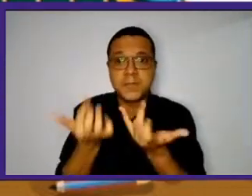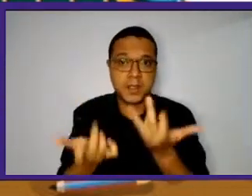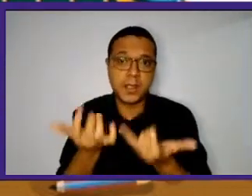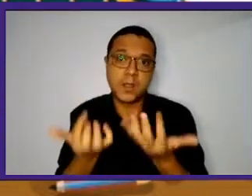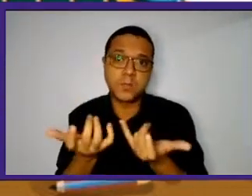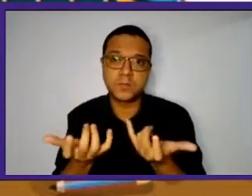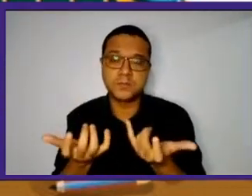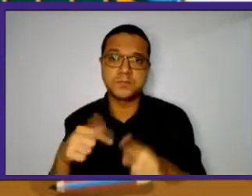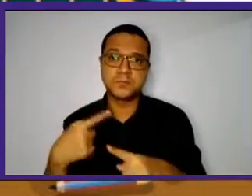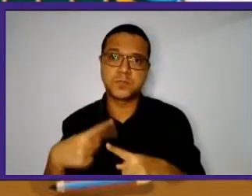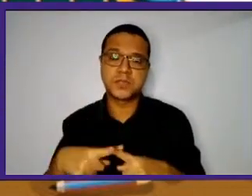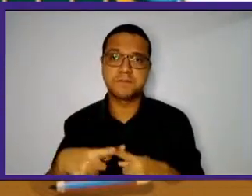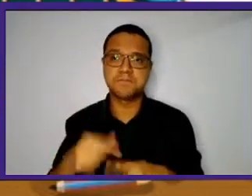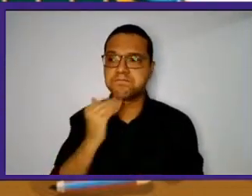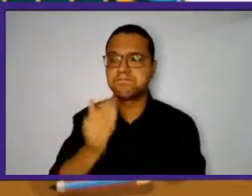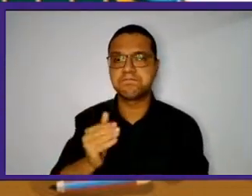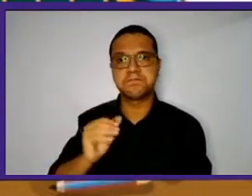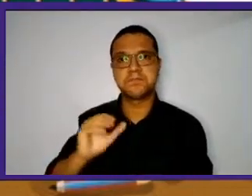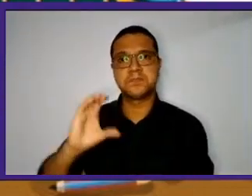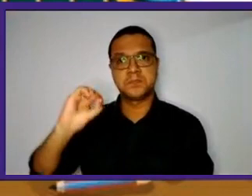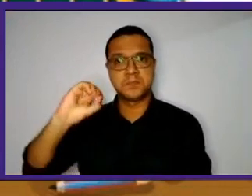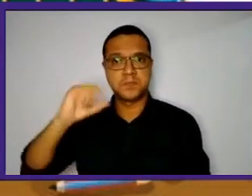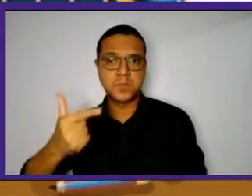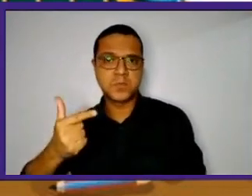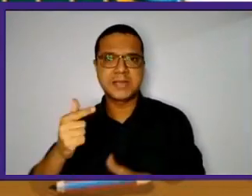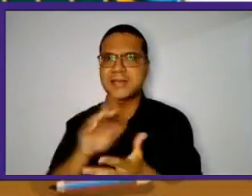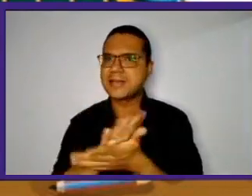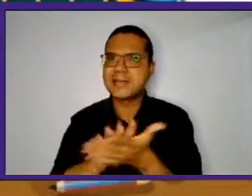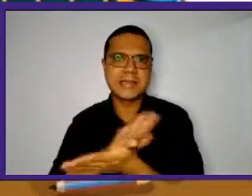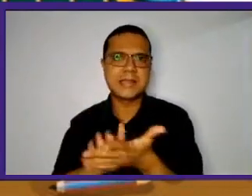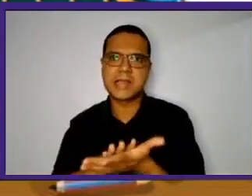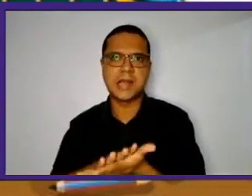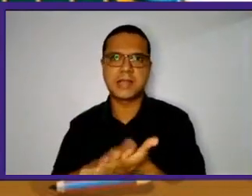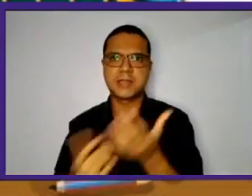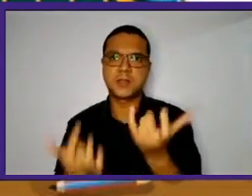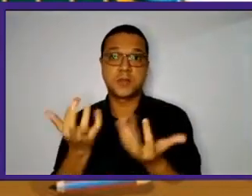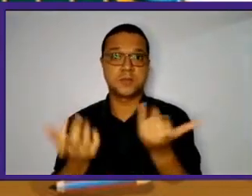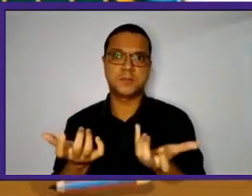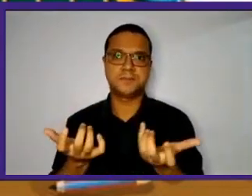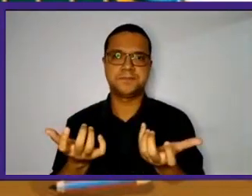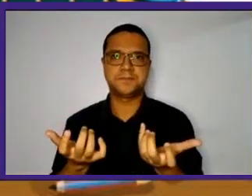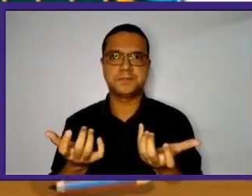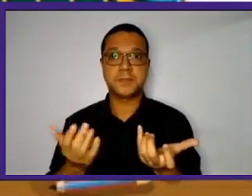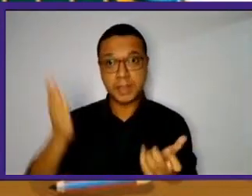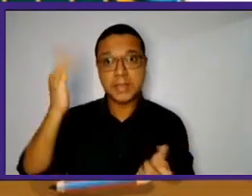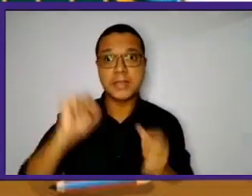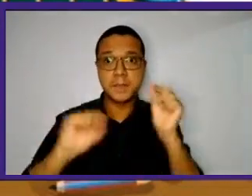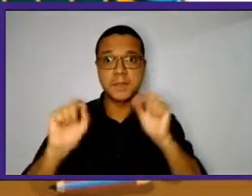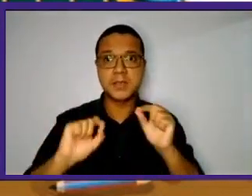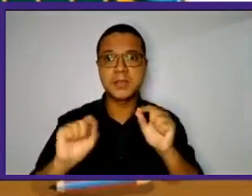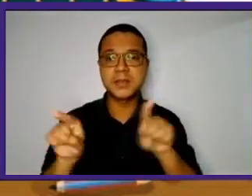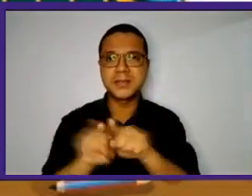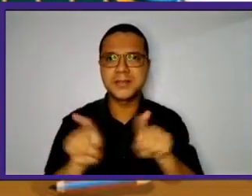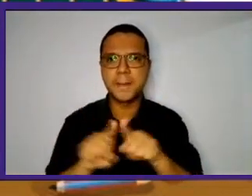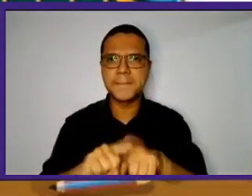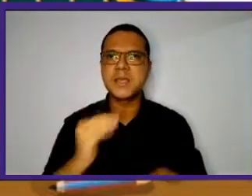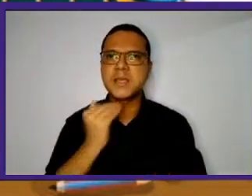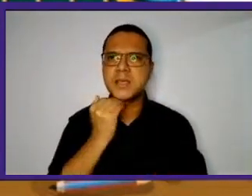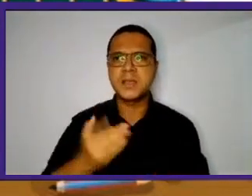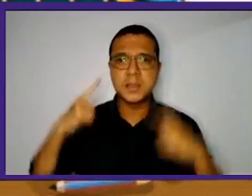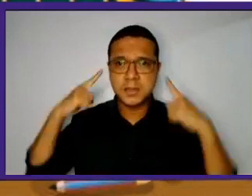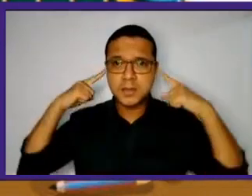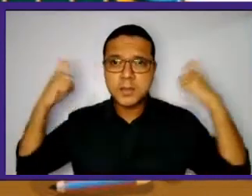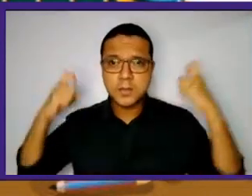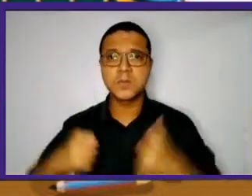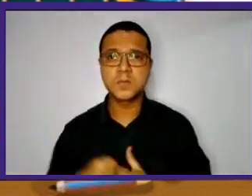né? Foi certo, gênio? Nada de chama. Vocês sabiam que nem som dava para existir sem